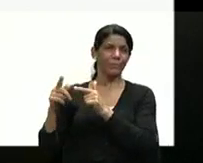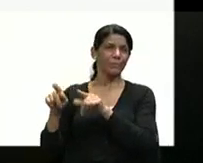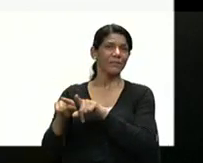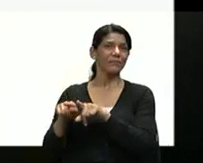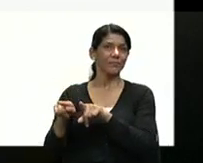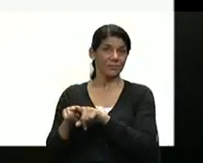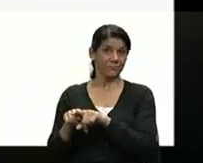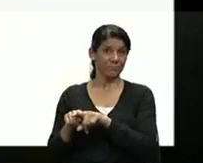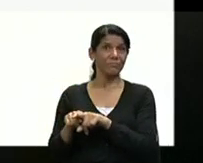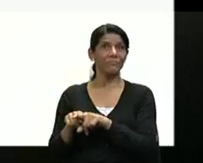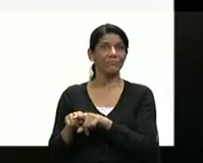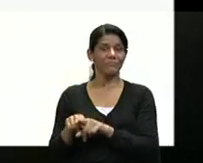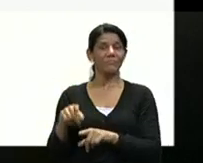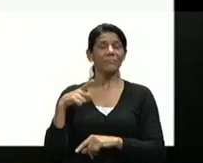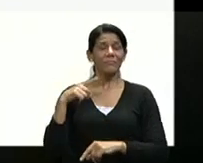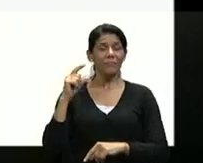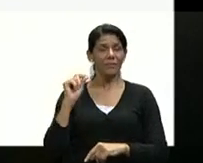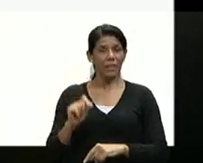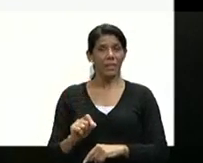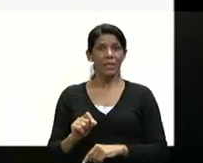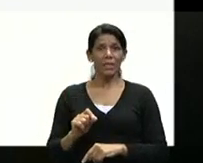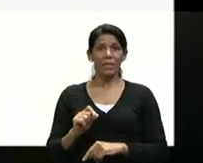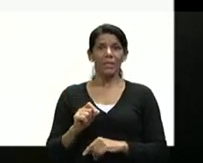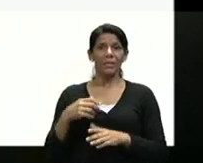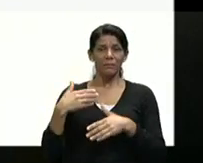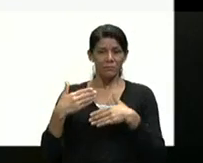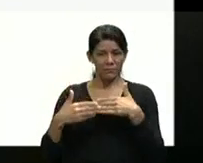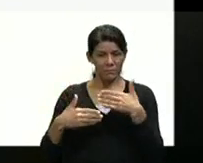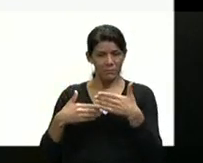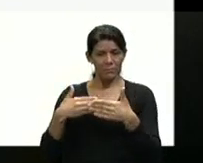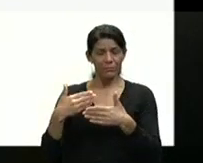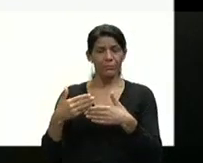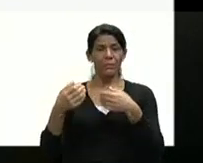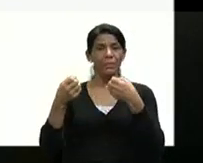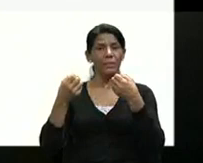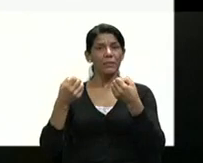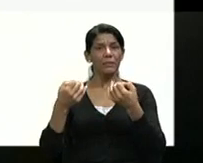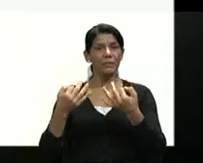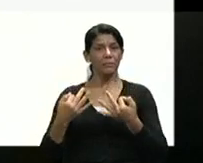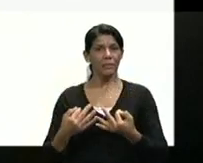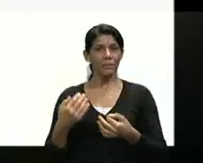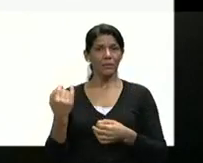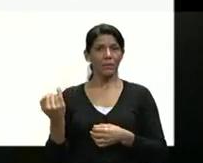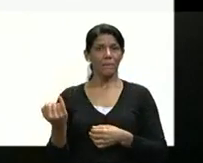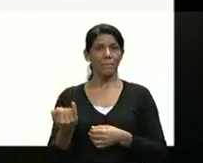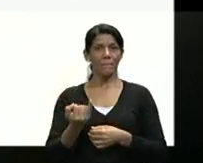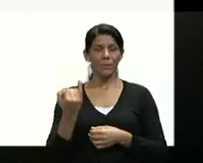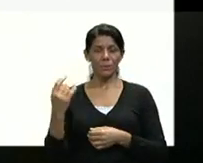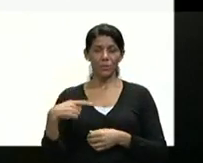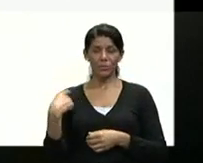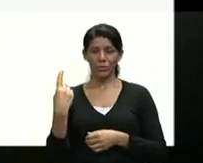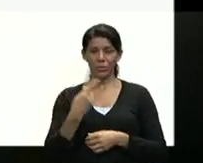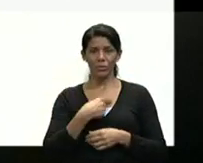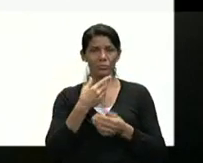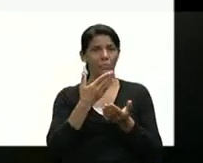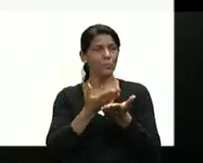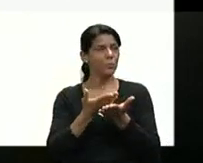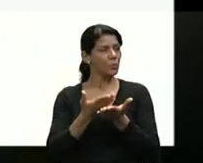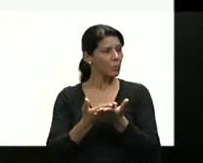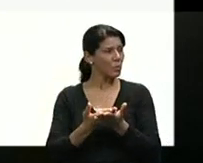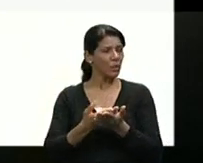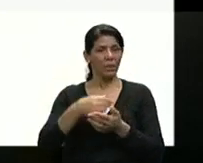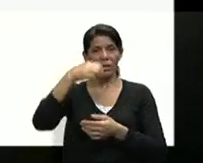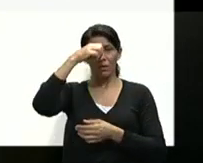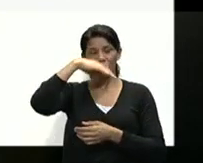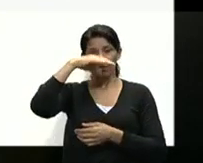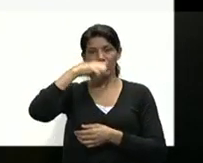Então, nós vemos aqui uma tríade que justifica a importância de nós estudarmos a violência